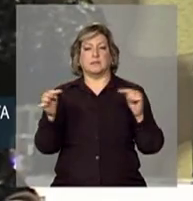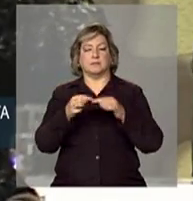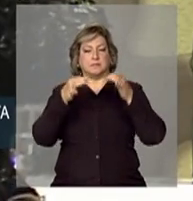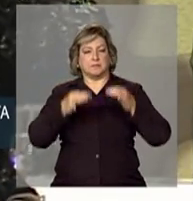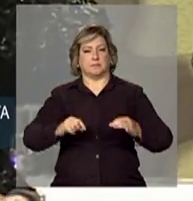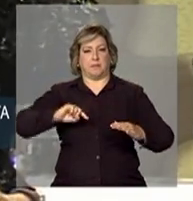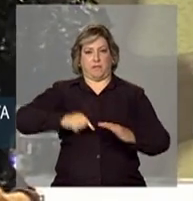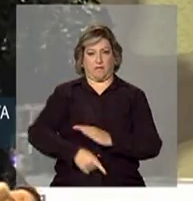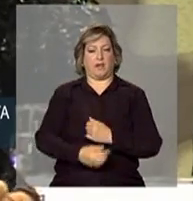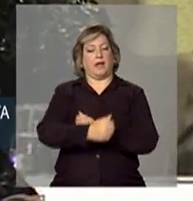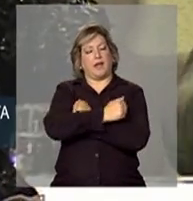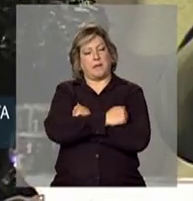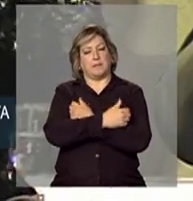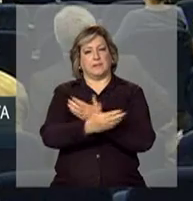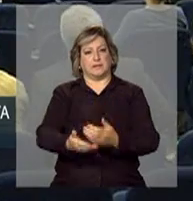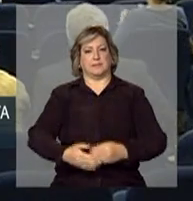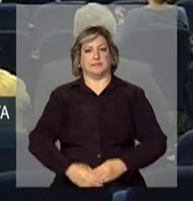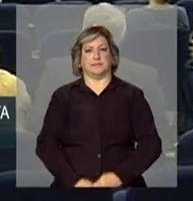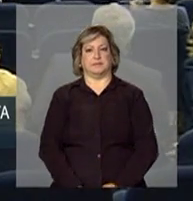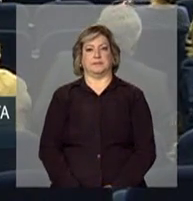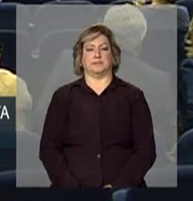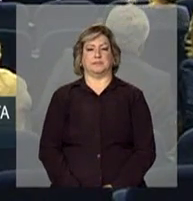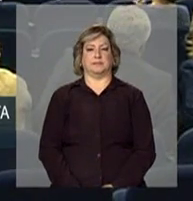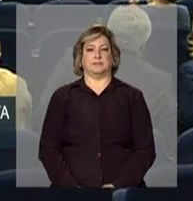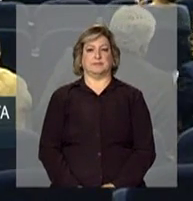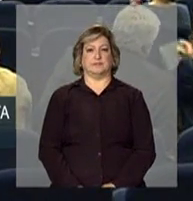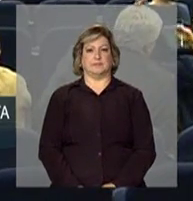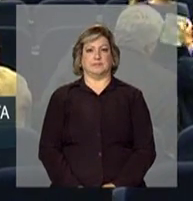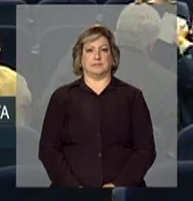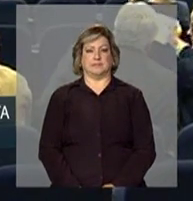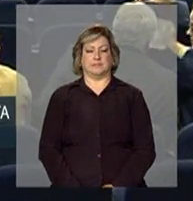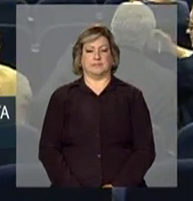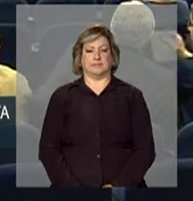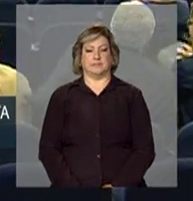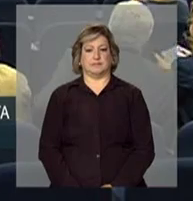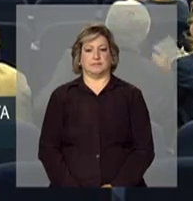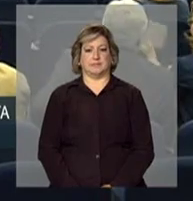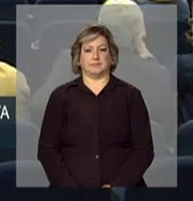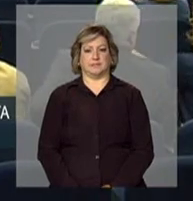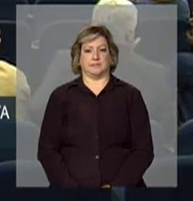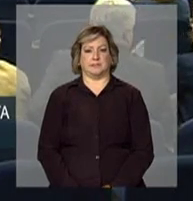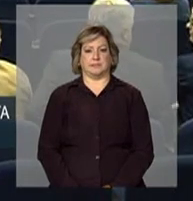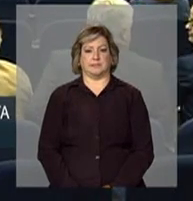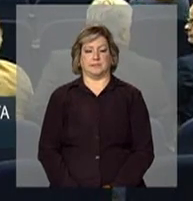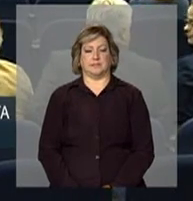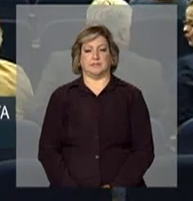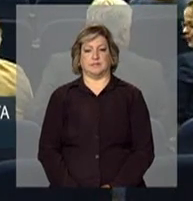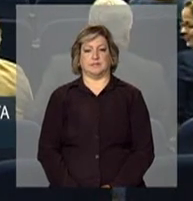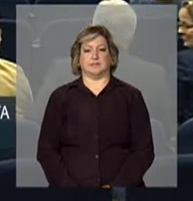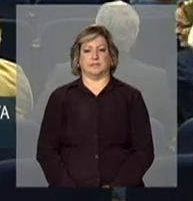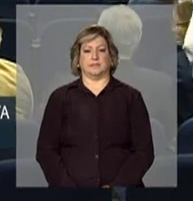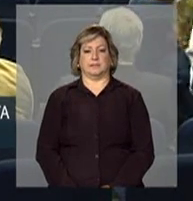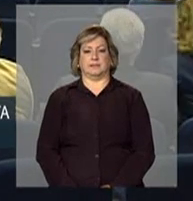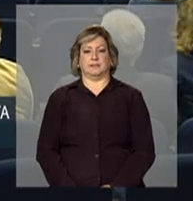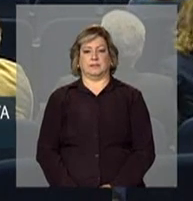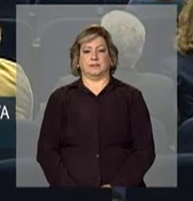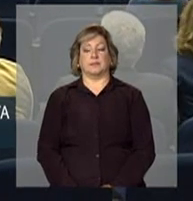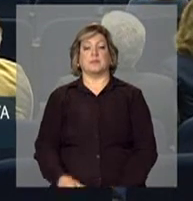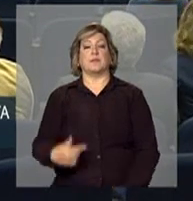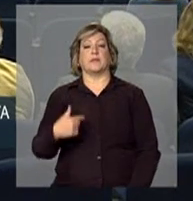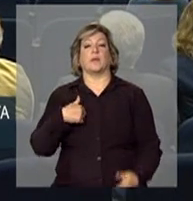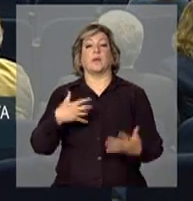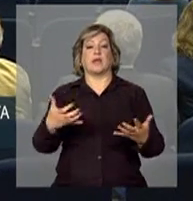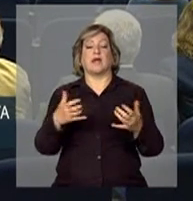maior. Um abraço. Rosa, se me permite, eu queria fazer fazer um